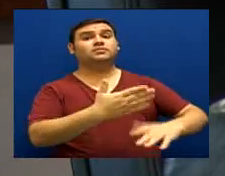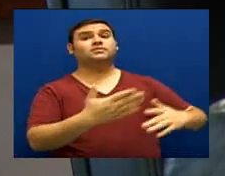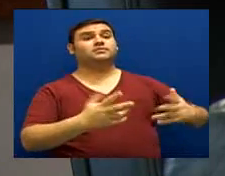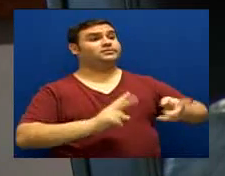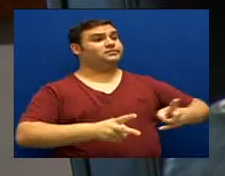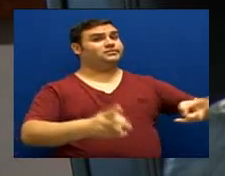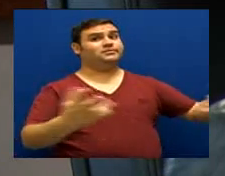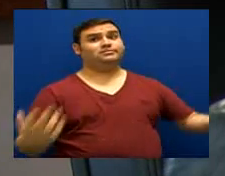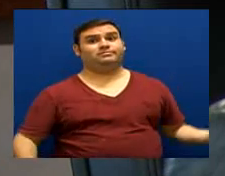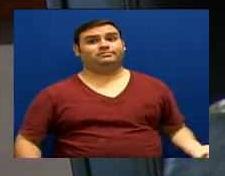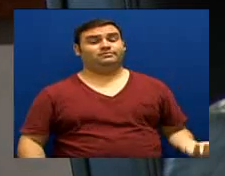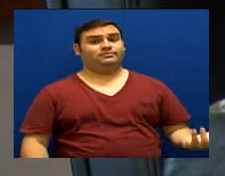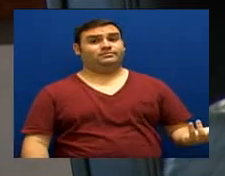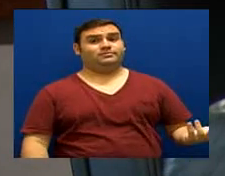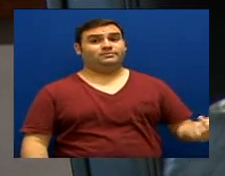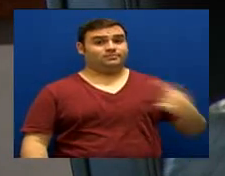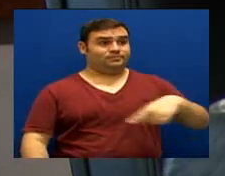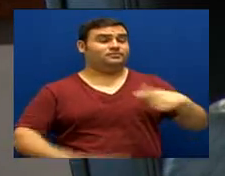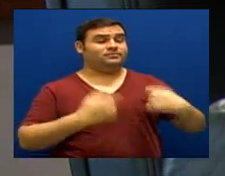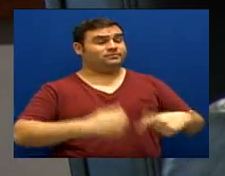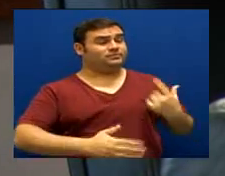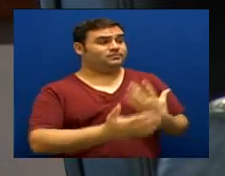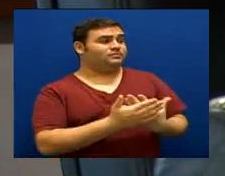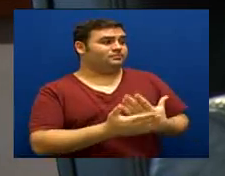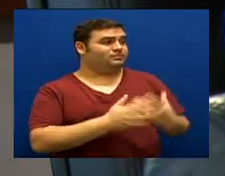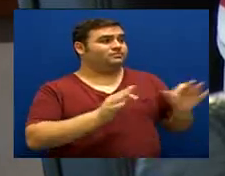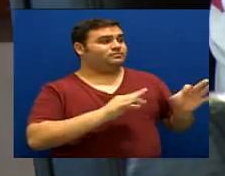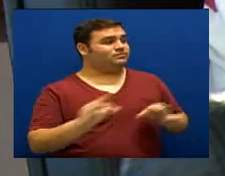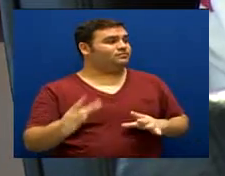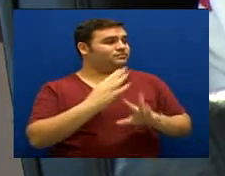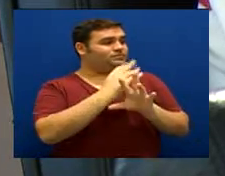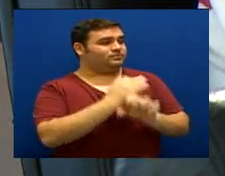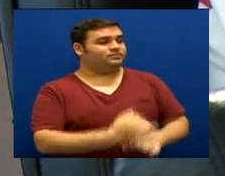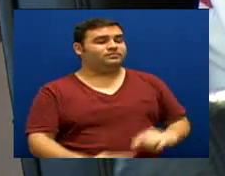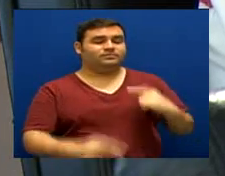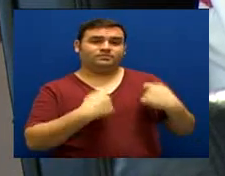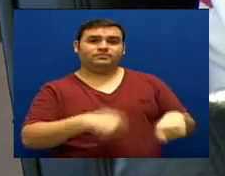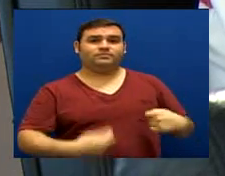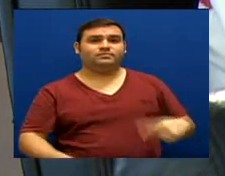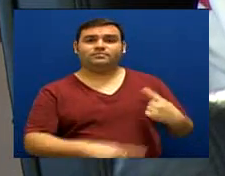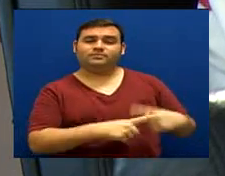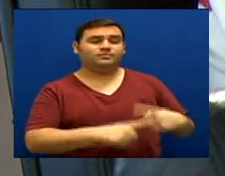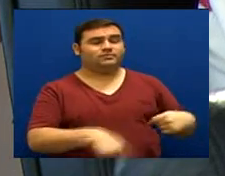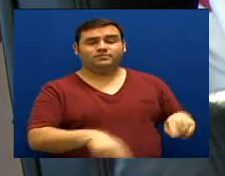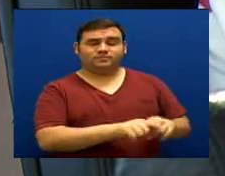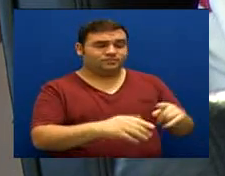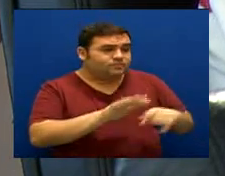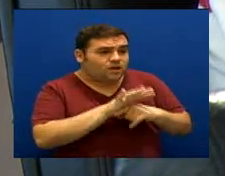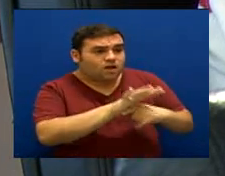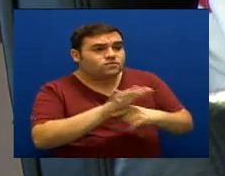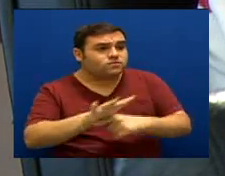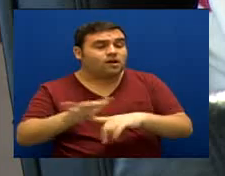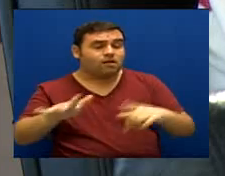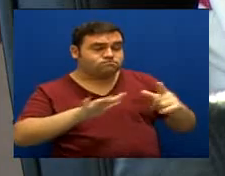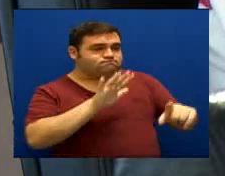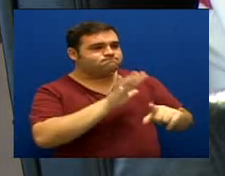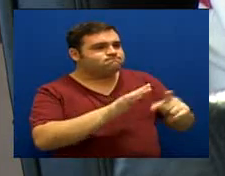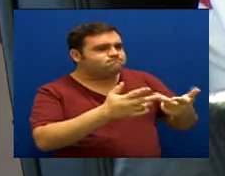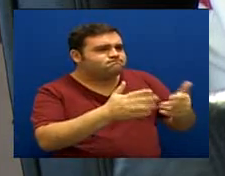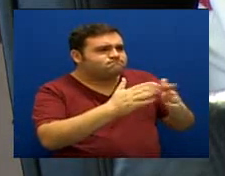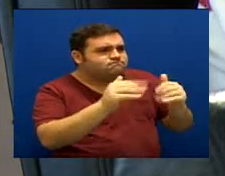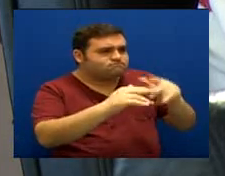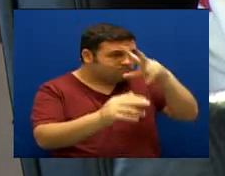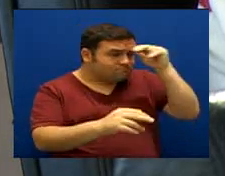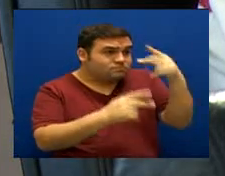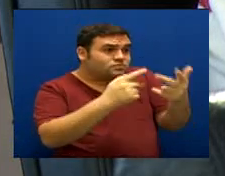ser e nós vamos ter que avaliar regularmente o orçamento e de ajudar e contribuir ou cobrar da